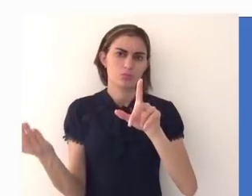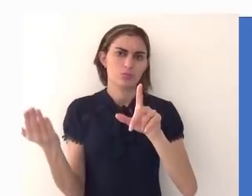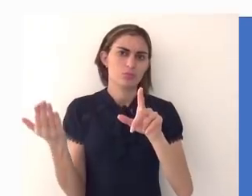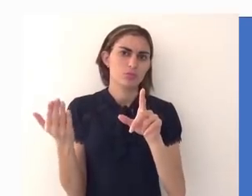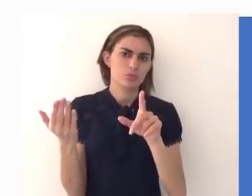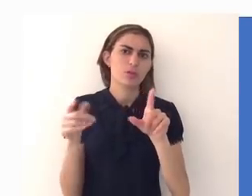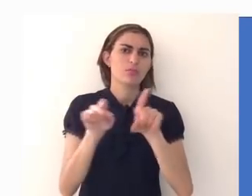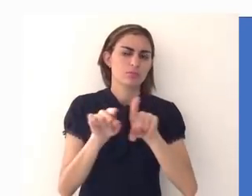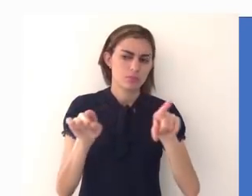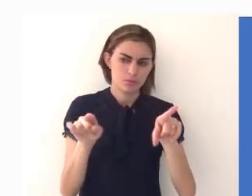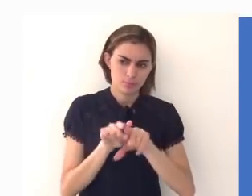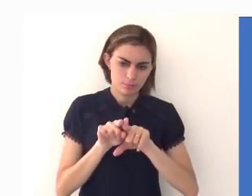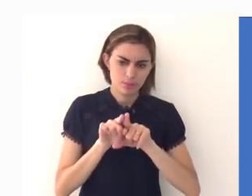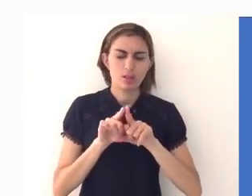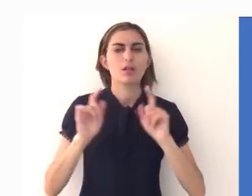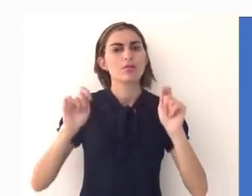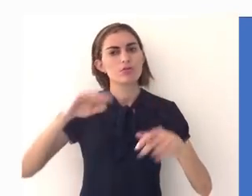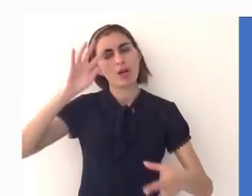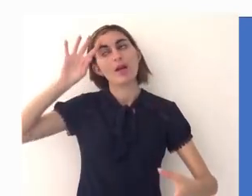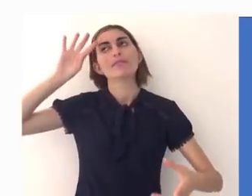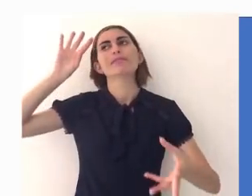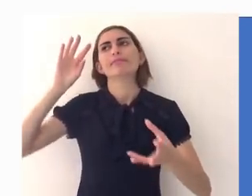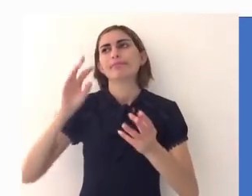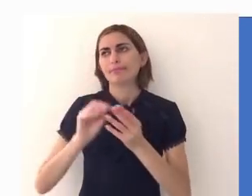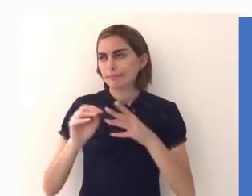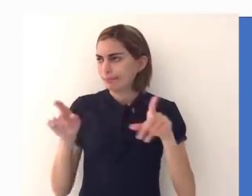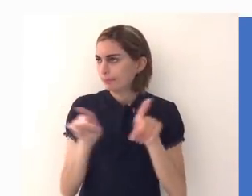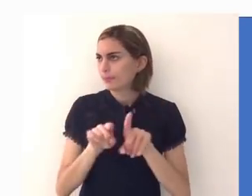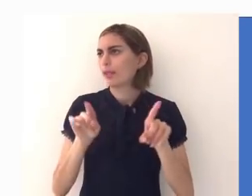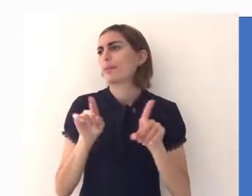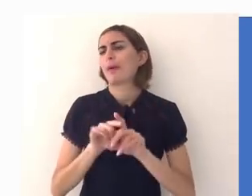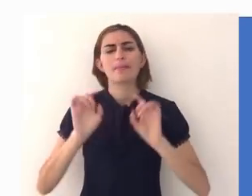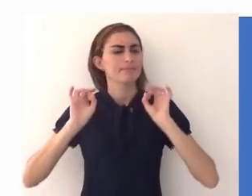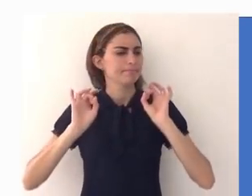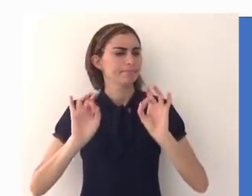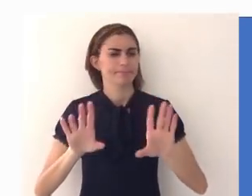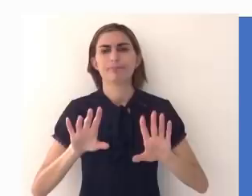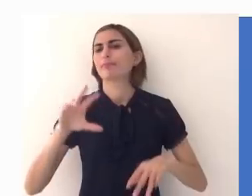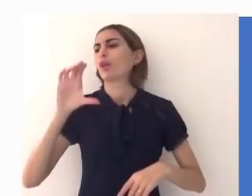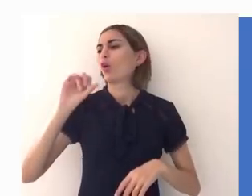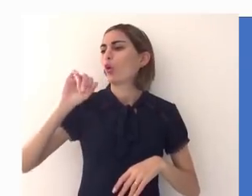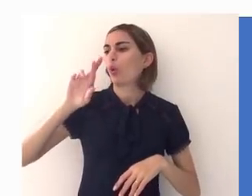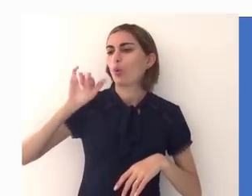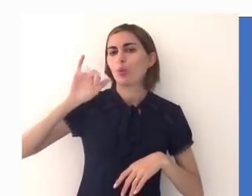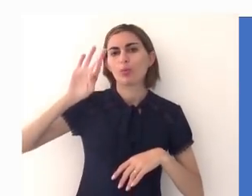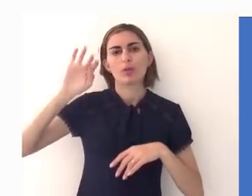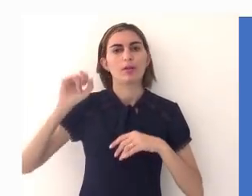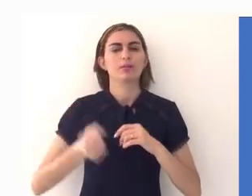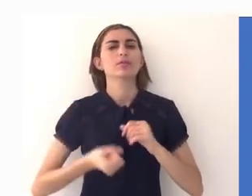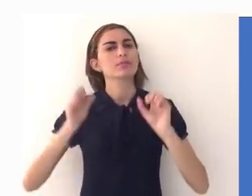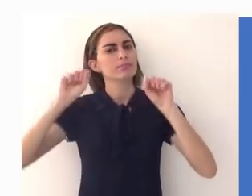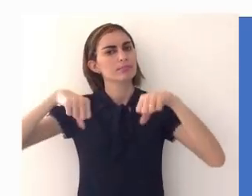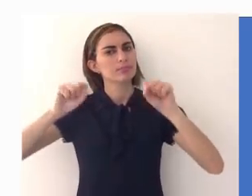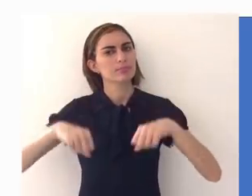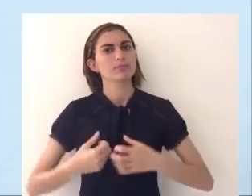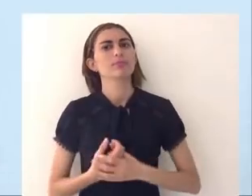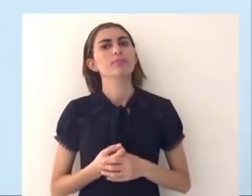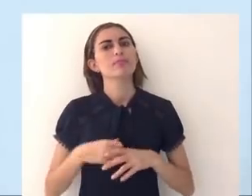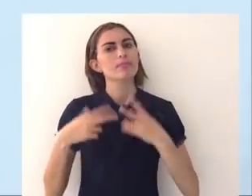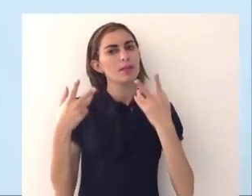ângulos aí também, a gente já conclui, fechou, bateu o martelo, que esses triângulos são congruentes